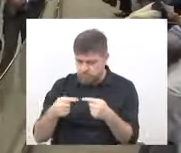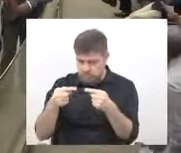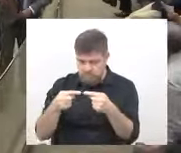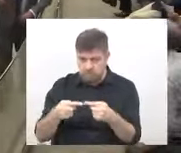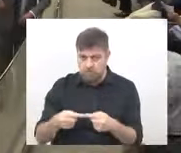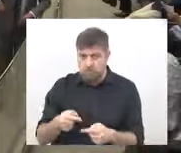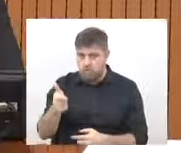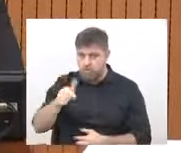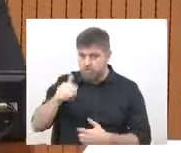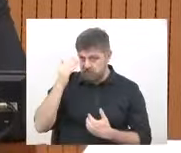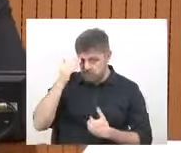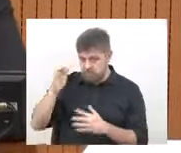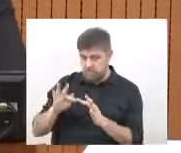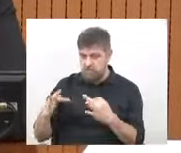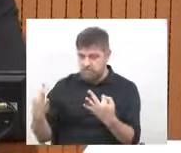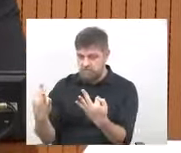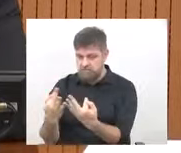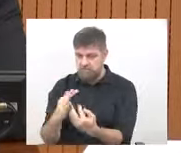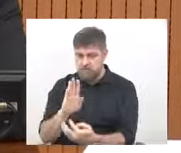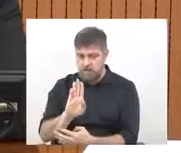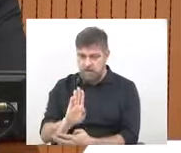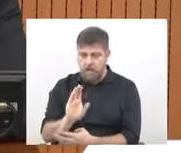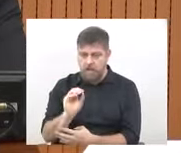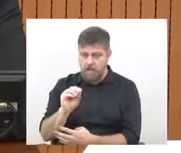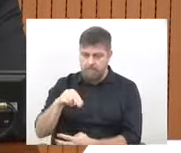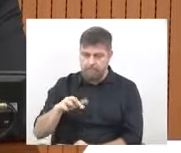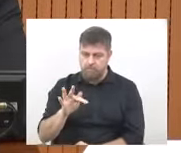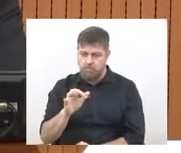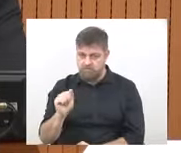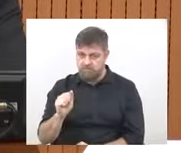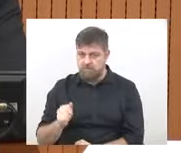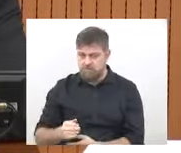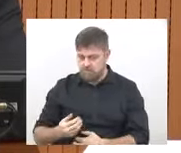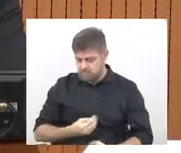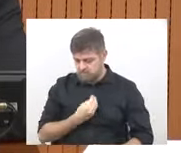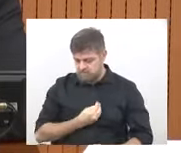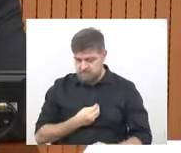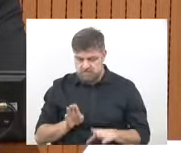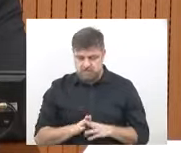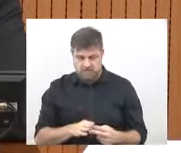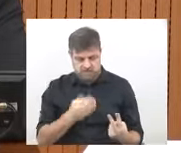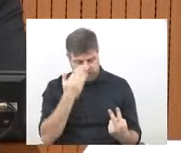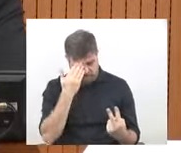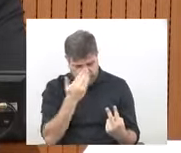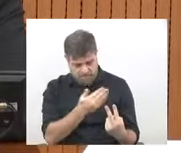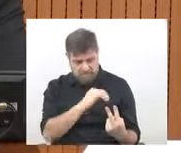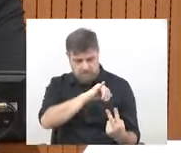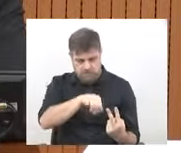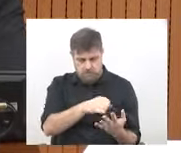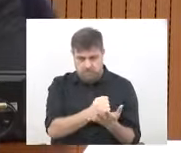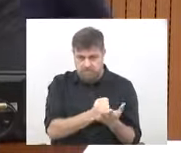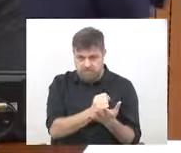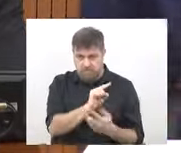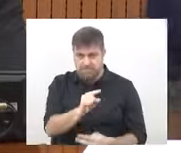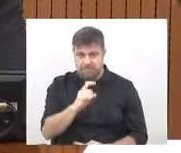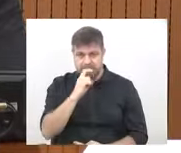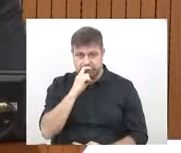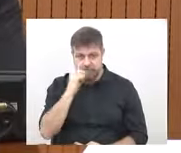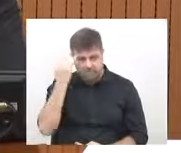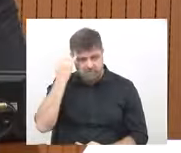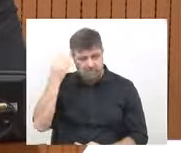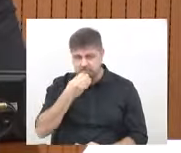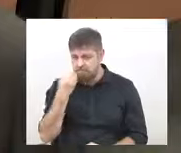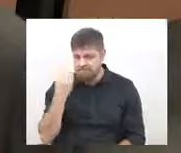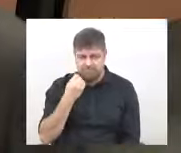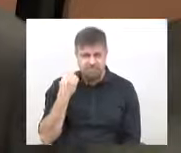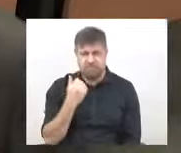uma vez, agradecer à família do Bonfá e parabenizar o vereador Zé Carlos e o vereador Jorge da Farmácia pela iniciativa. Questão de ordem,